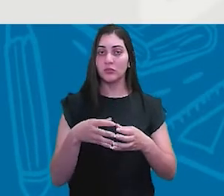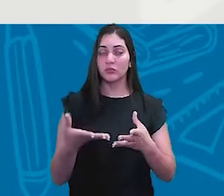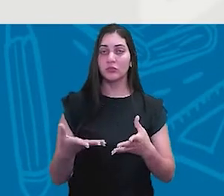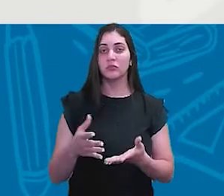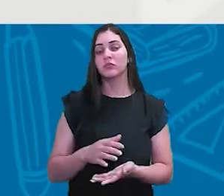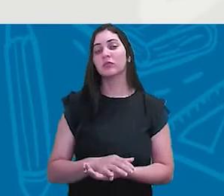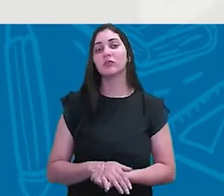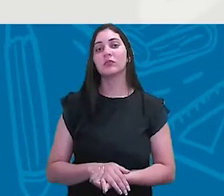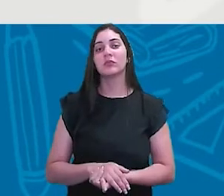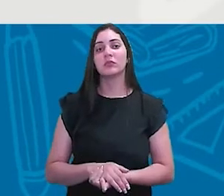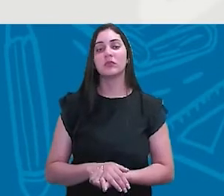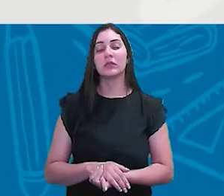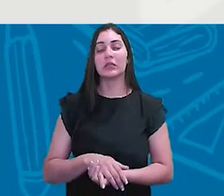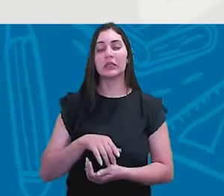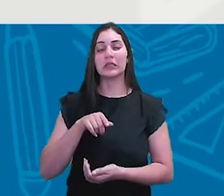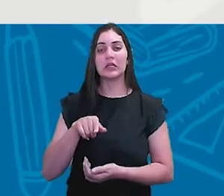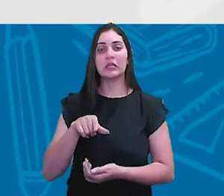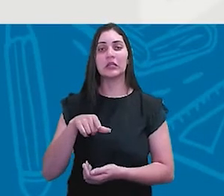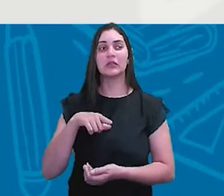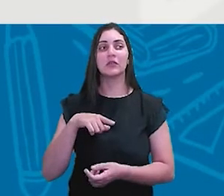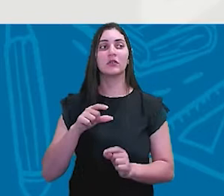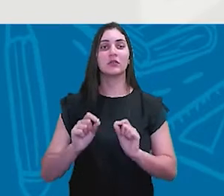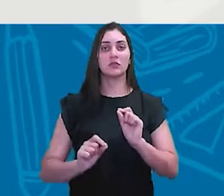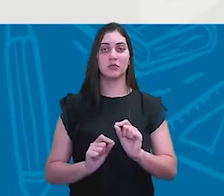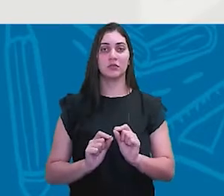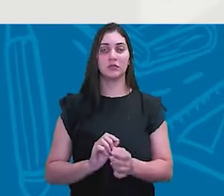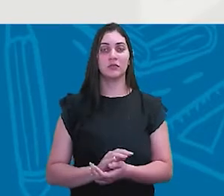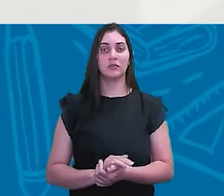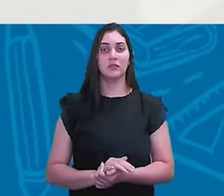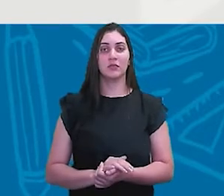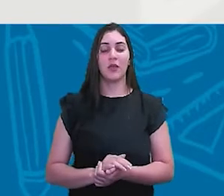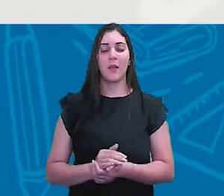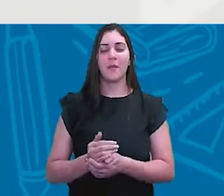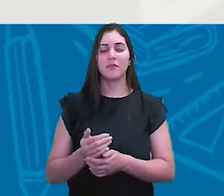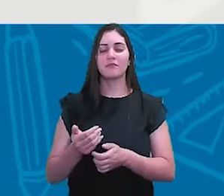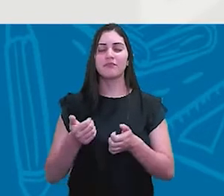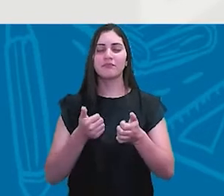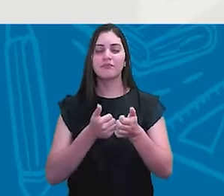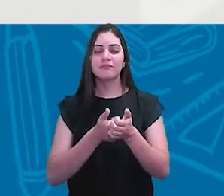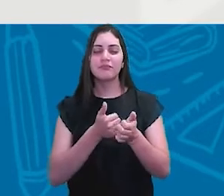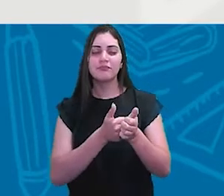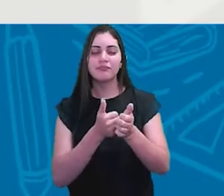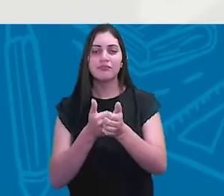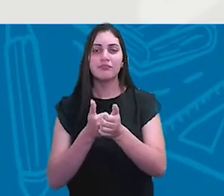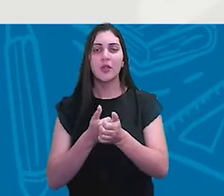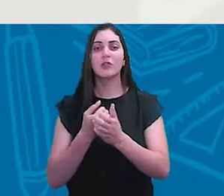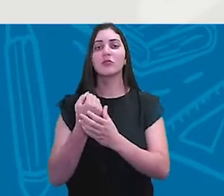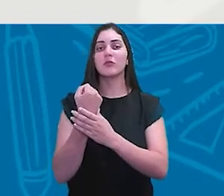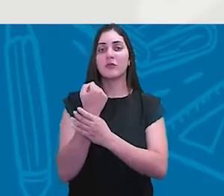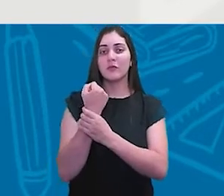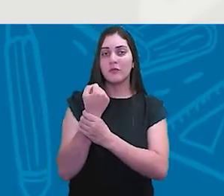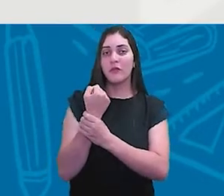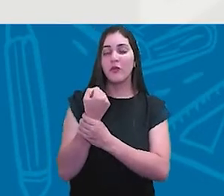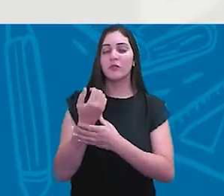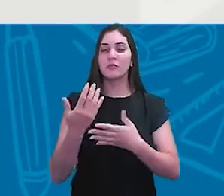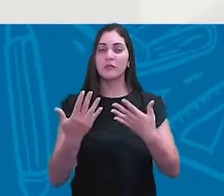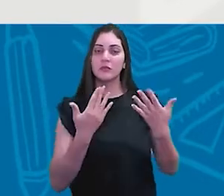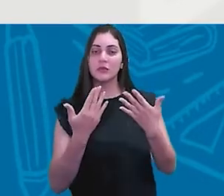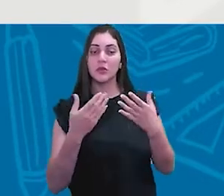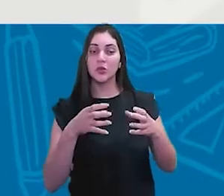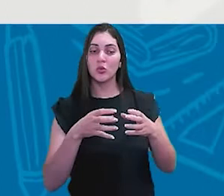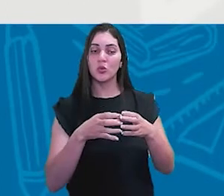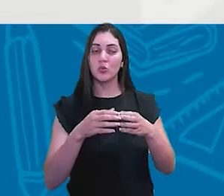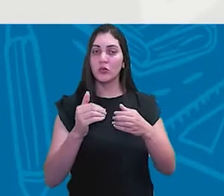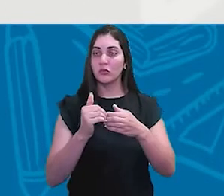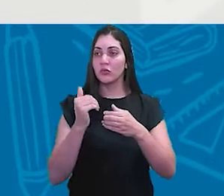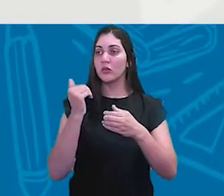ele ficaria um pouco mais próximo e mais forte para negociar com grupos de fora,